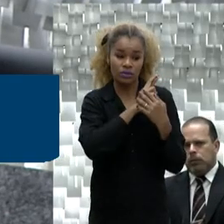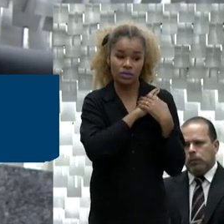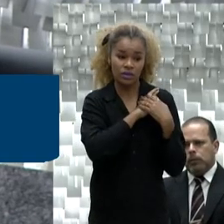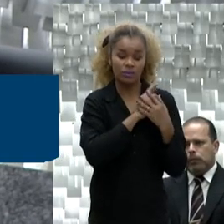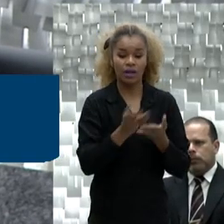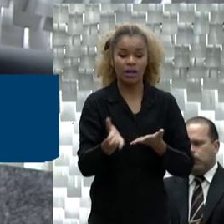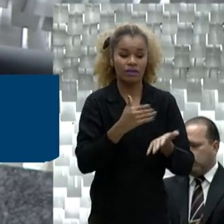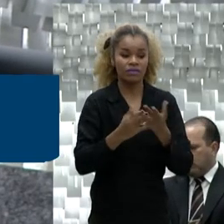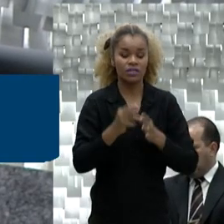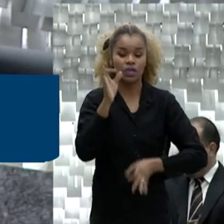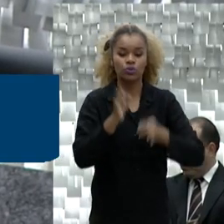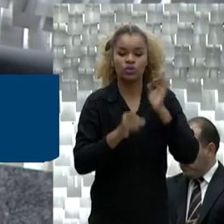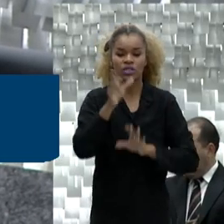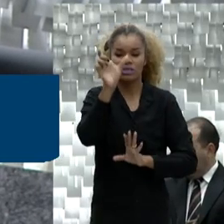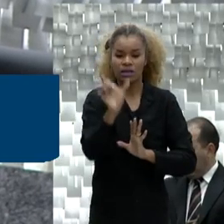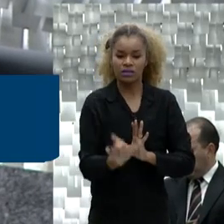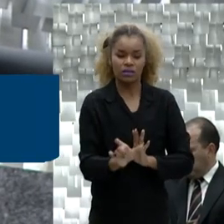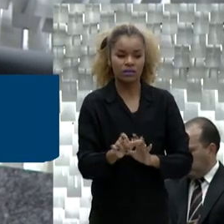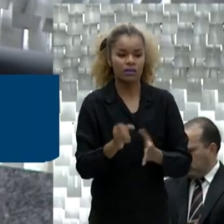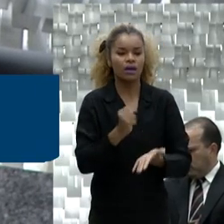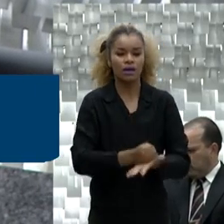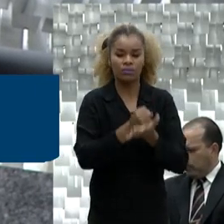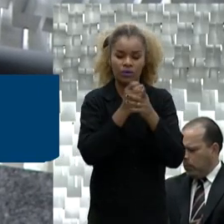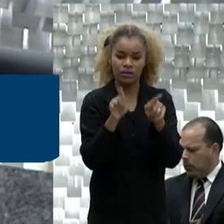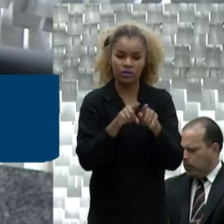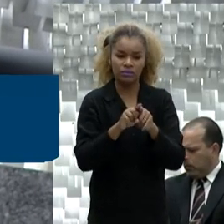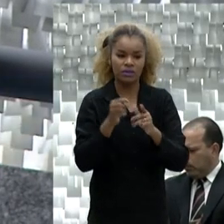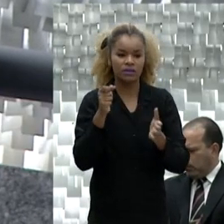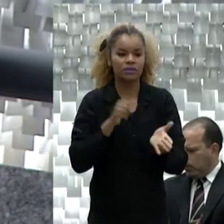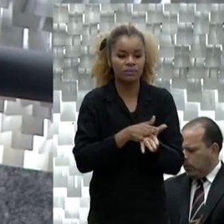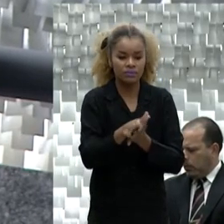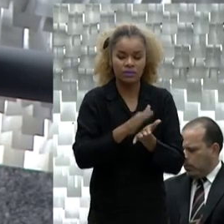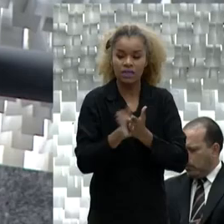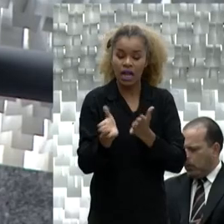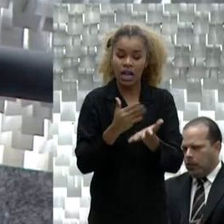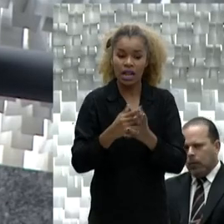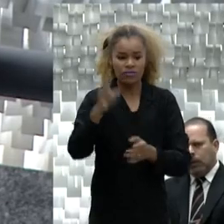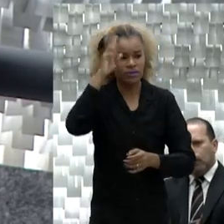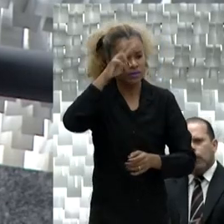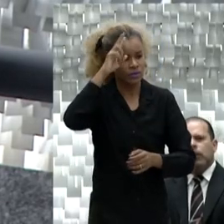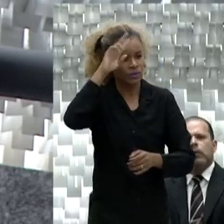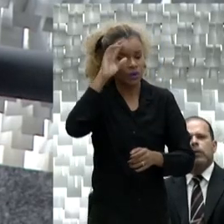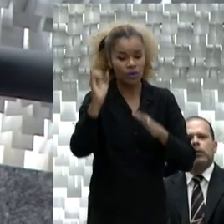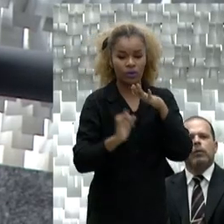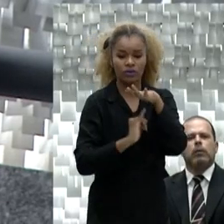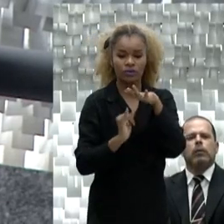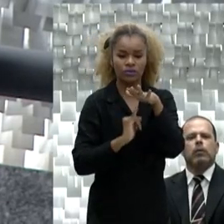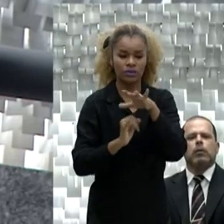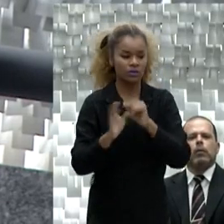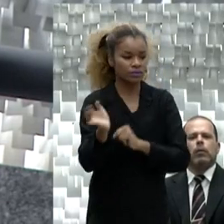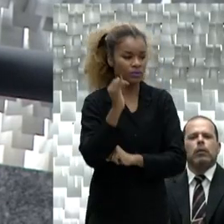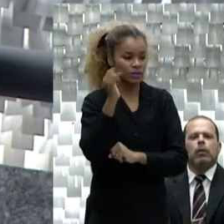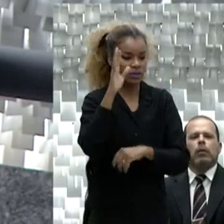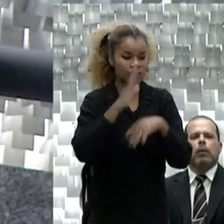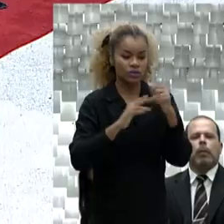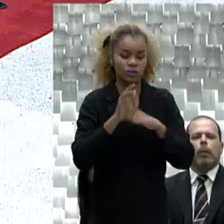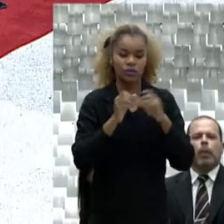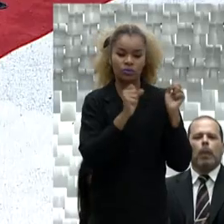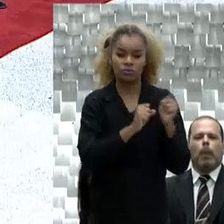e Cidadania, apoia ainda a publicação de livros de cunho histórico institucional sobre o Poder